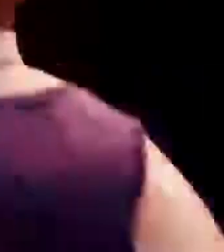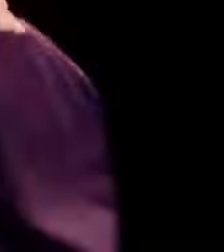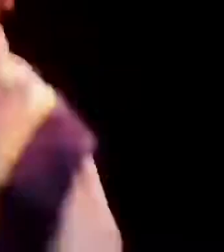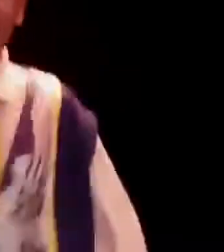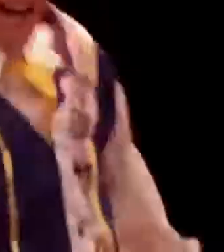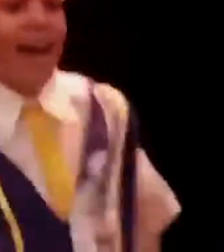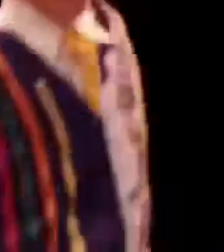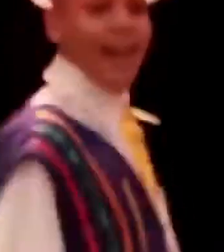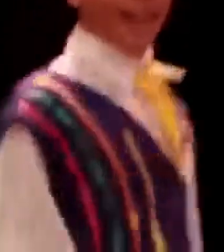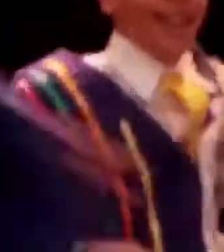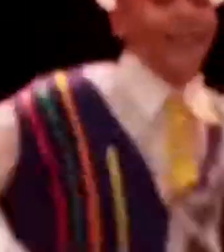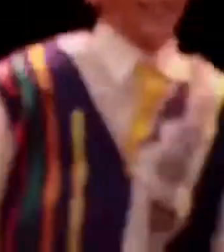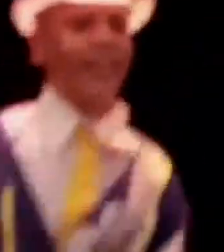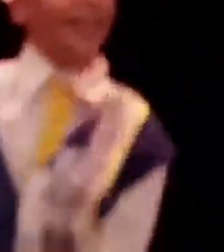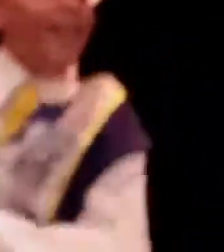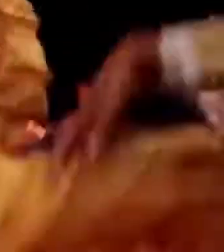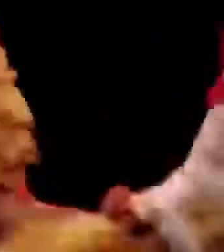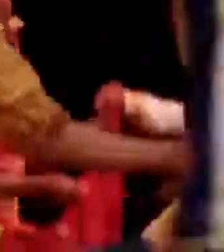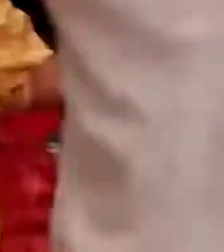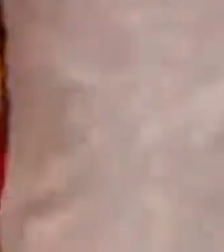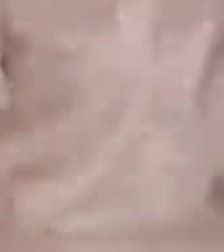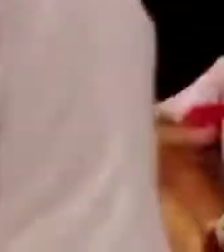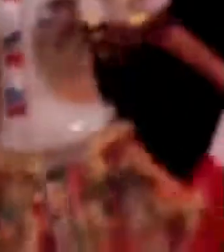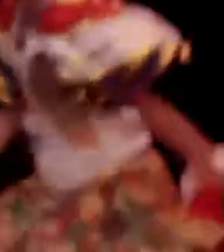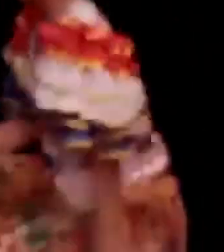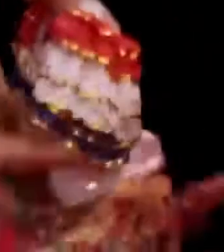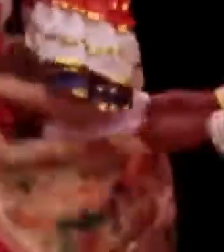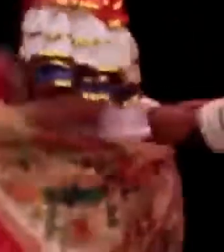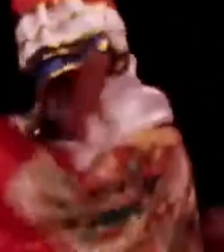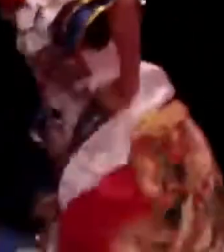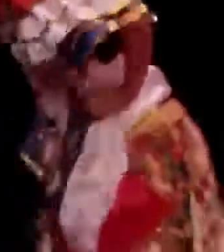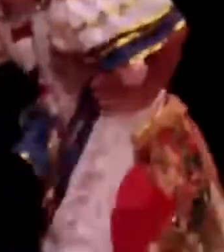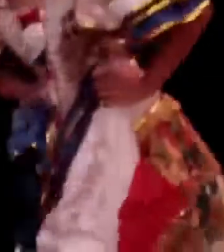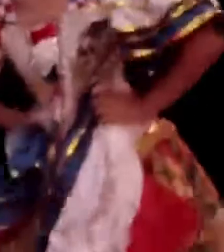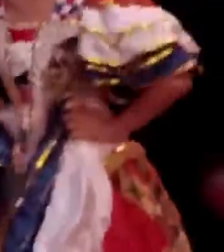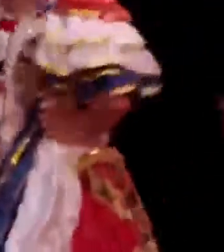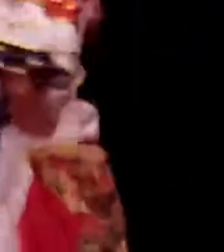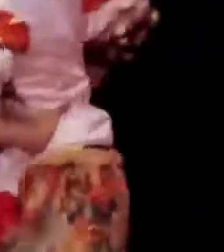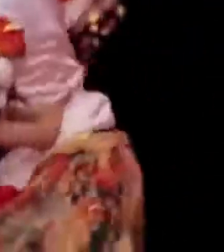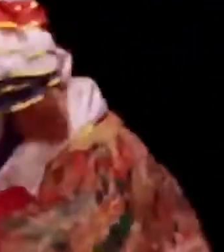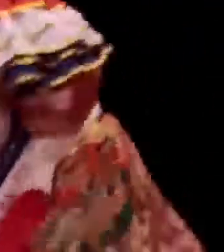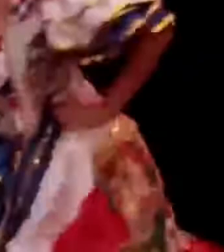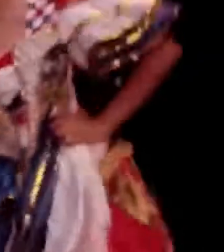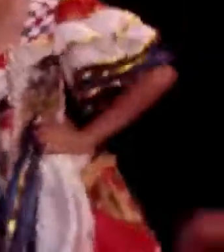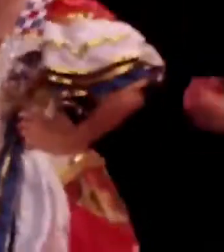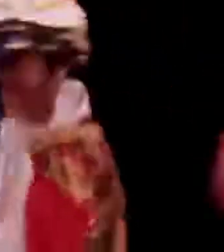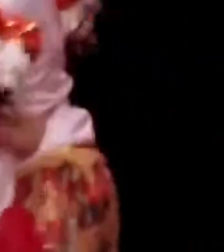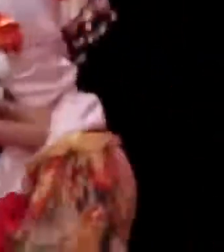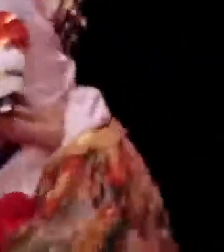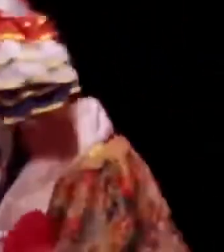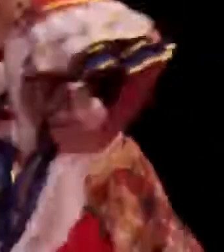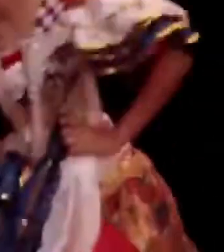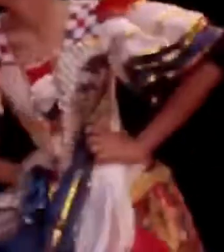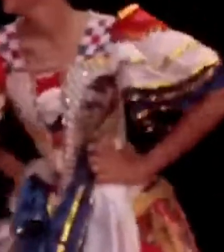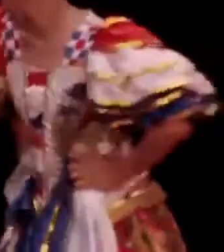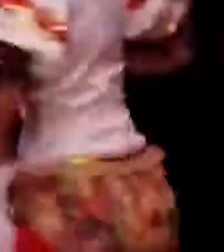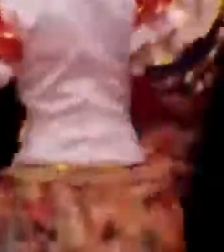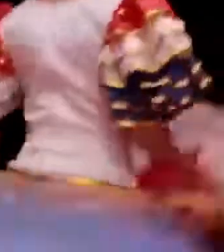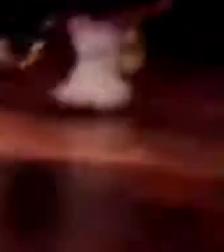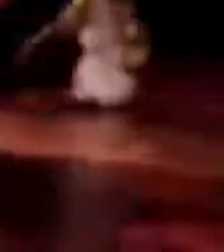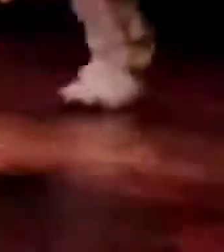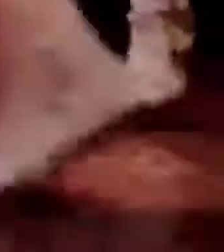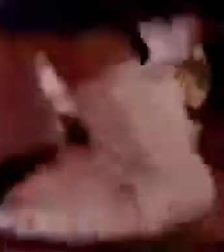miudinha, 3 com siricora miúda. Tem muita gente, gente boa e diferente, gente que quer cantar com a gente no calor dessa